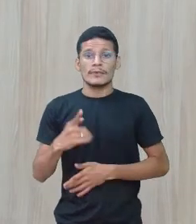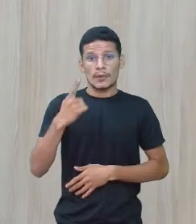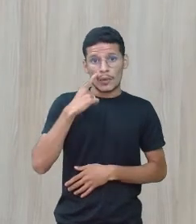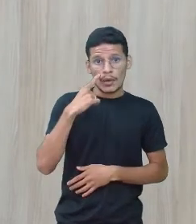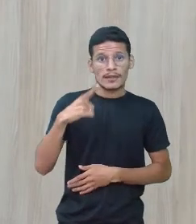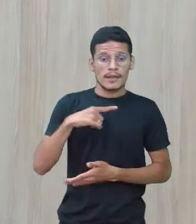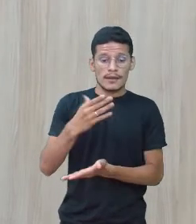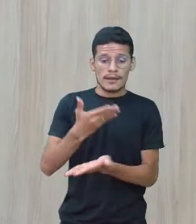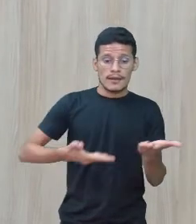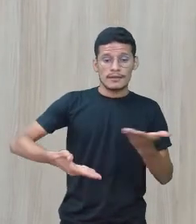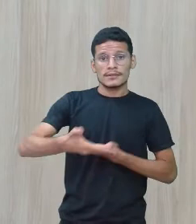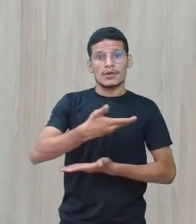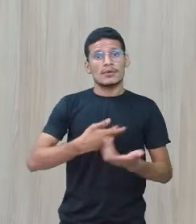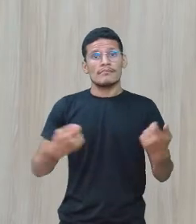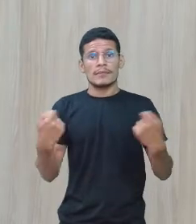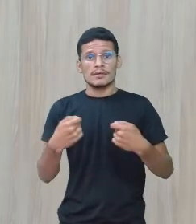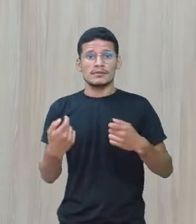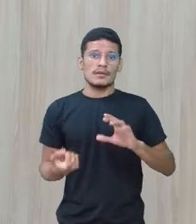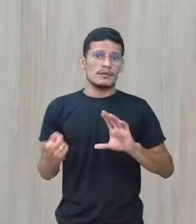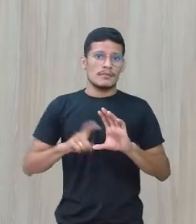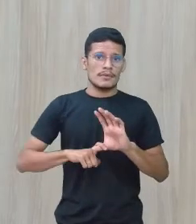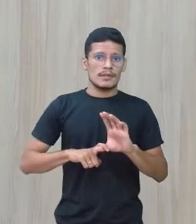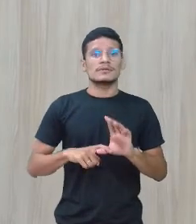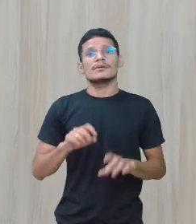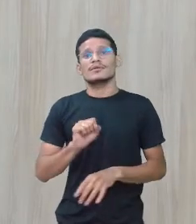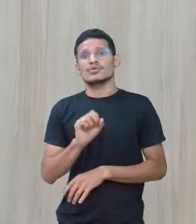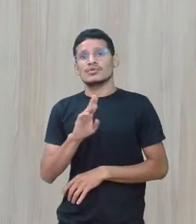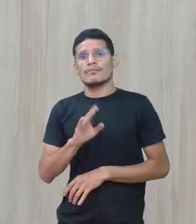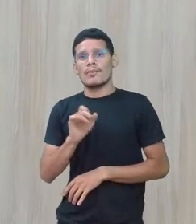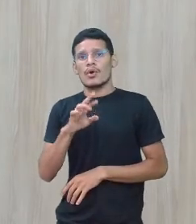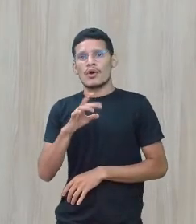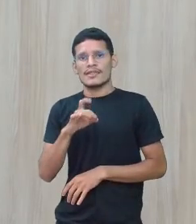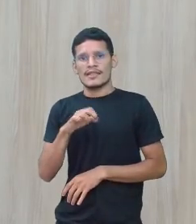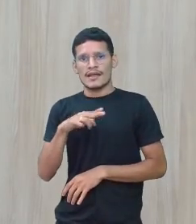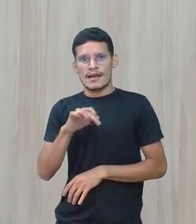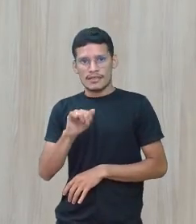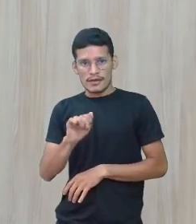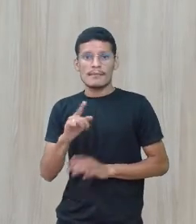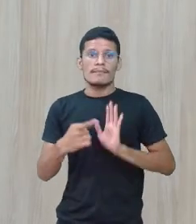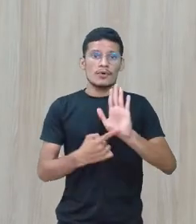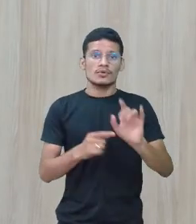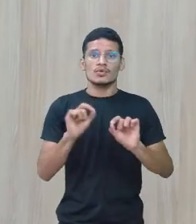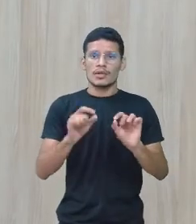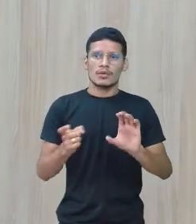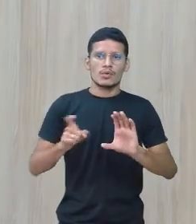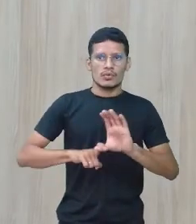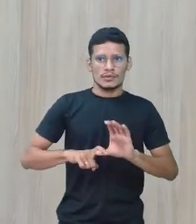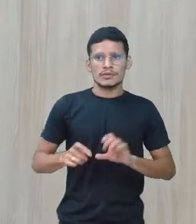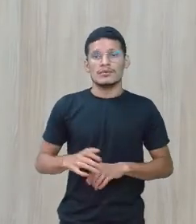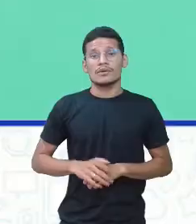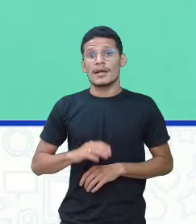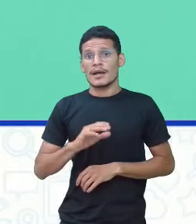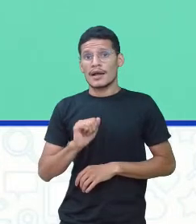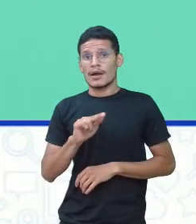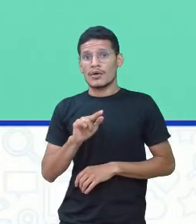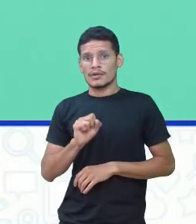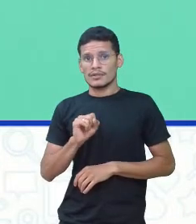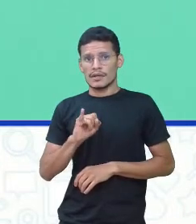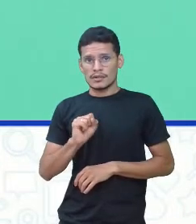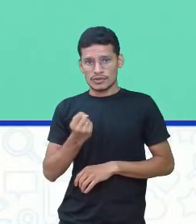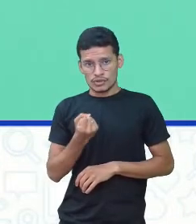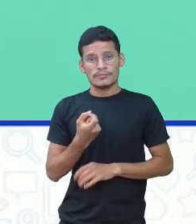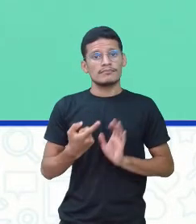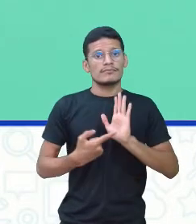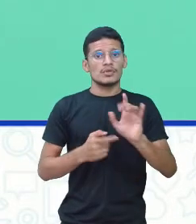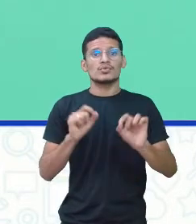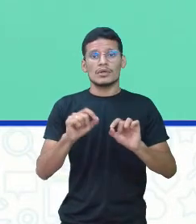elas precisam uma da outra. E que a subordinada vai trazer uma condição. As causais introduzem